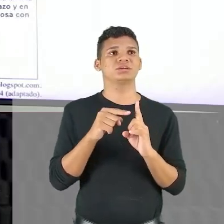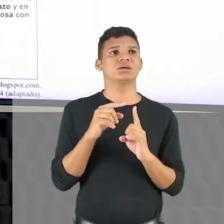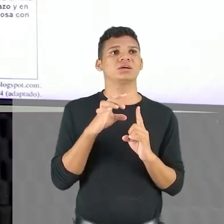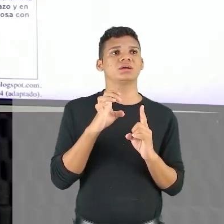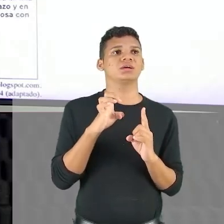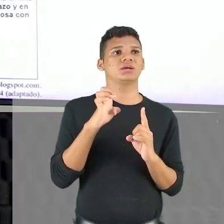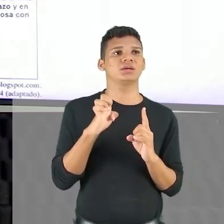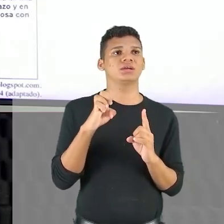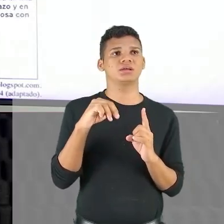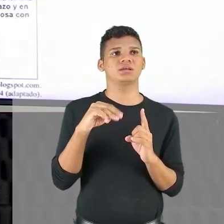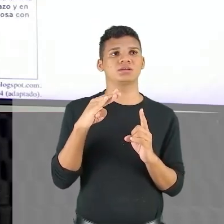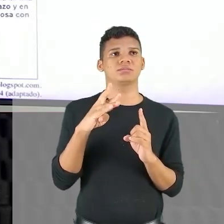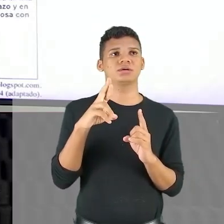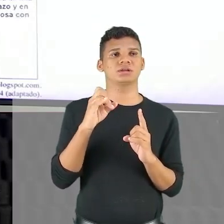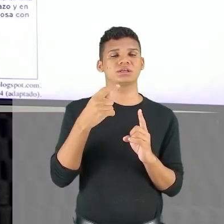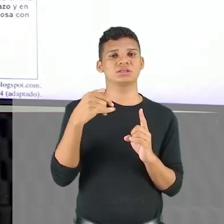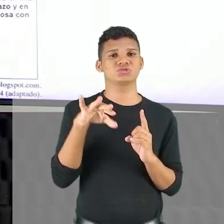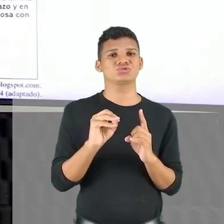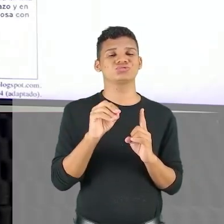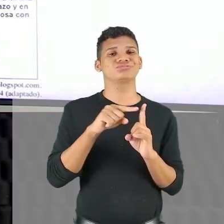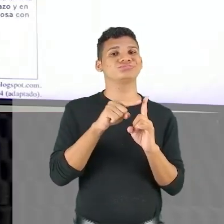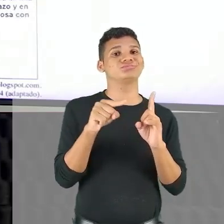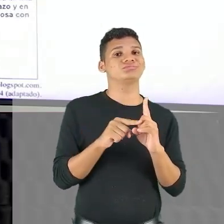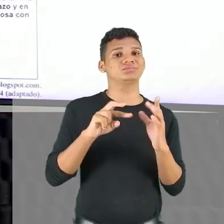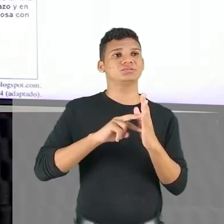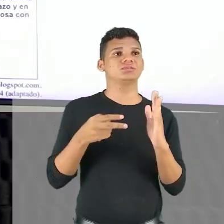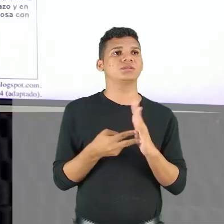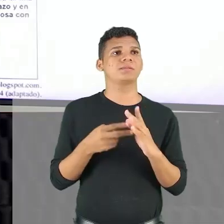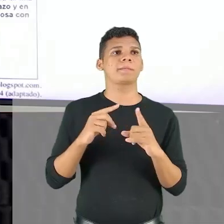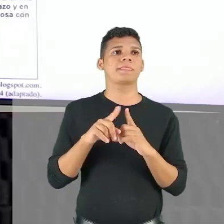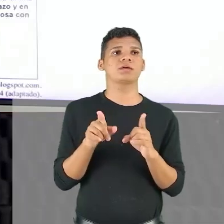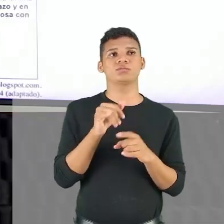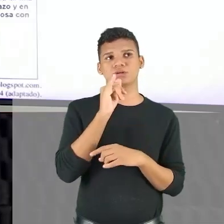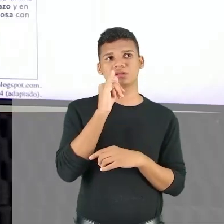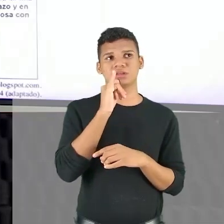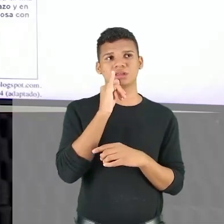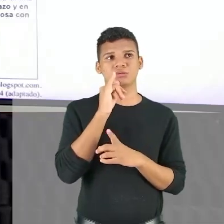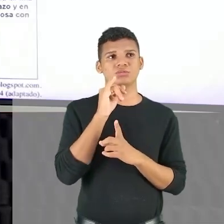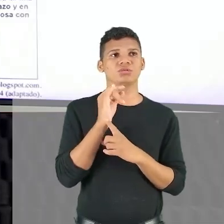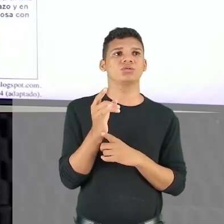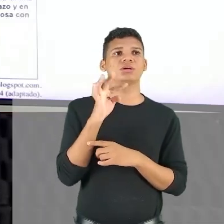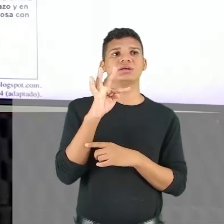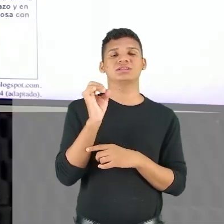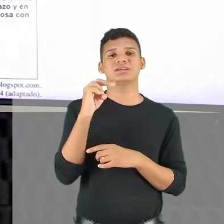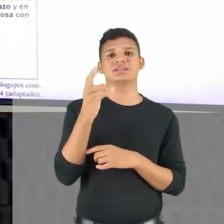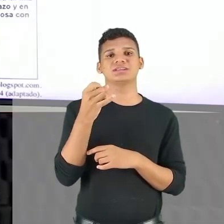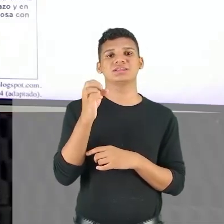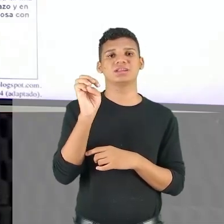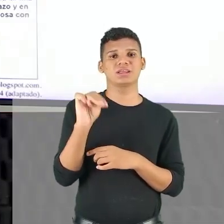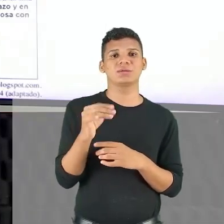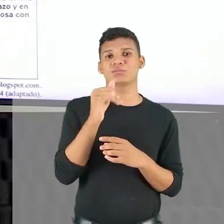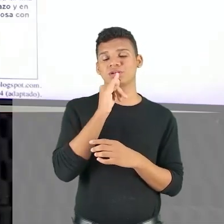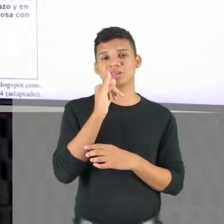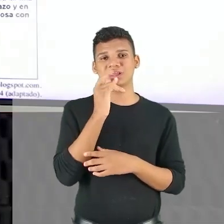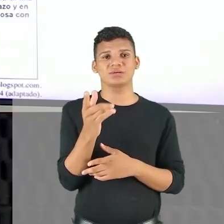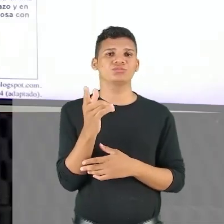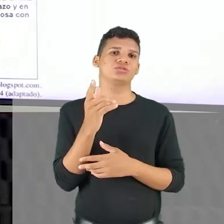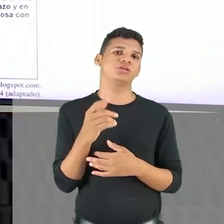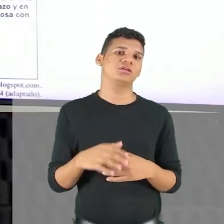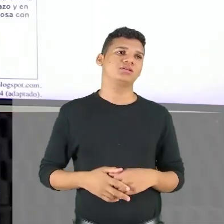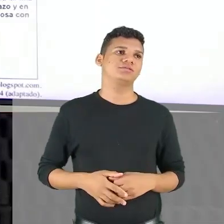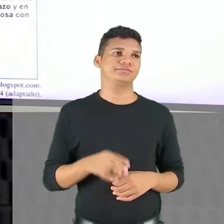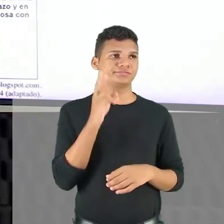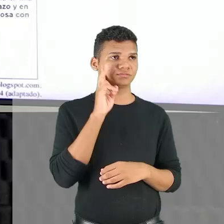gravidez. E em tandem, ou seja, o que é tandem? Um após o outro. Eu acho que você já viu na tua vida aí uma bicicleta que tem